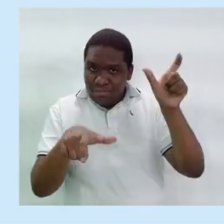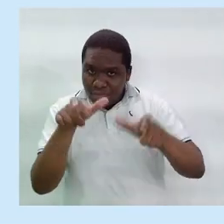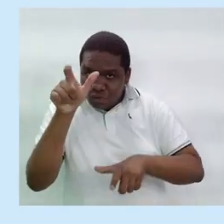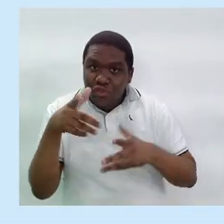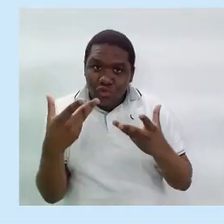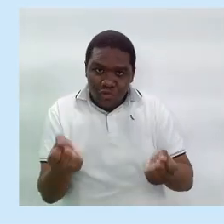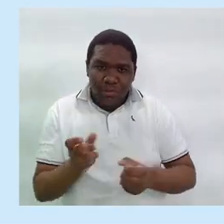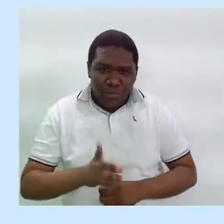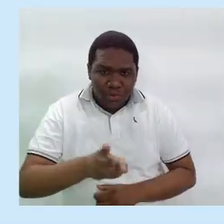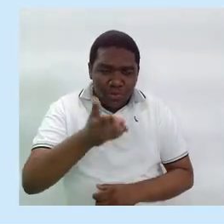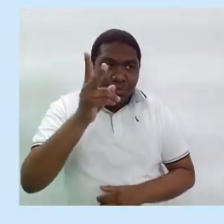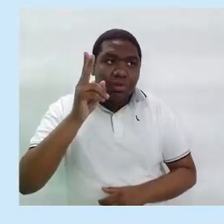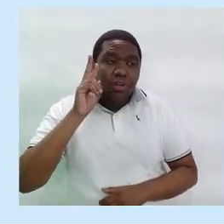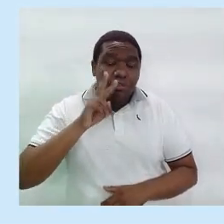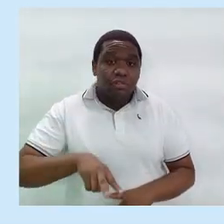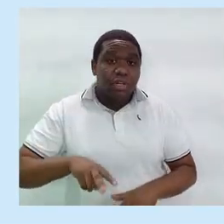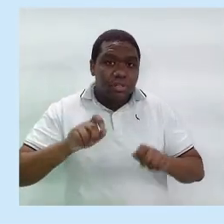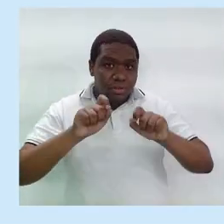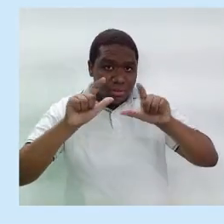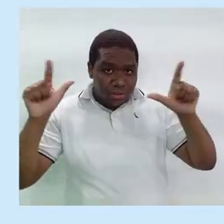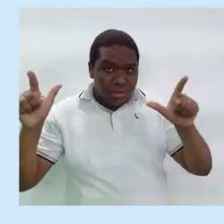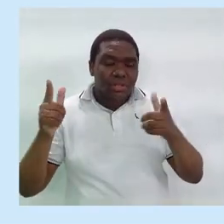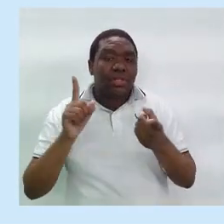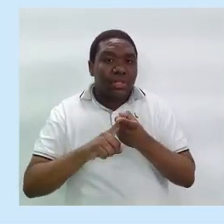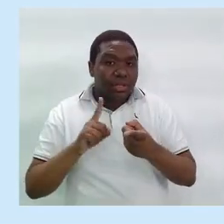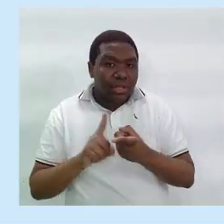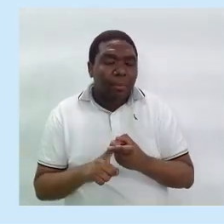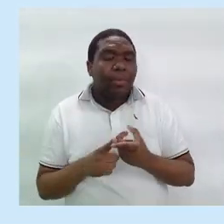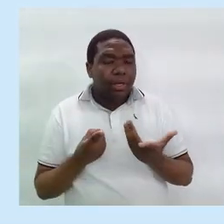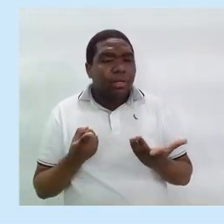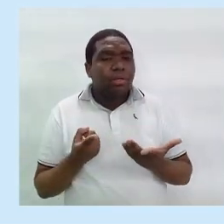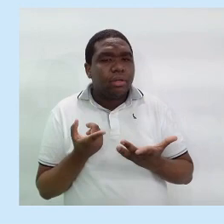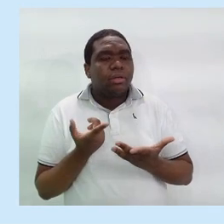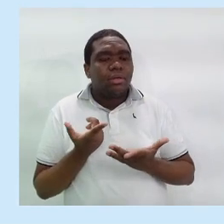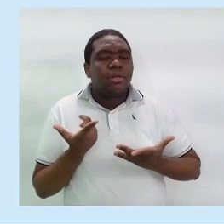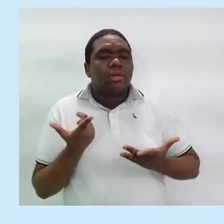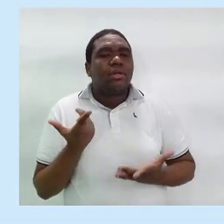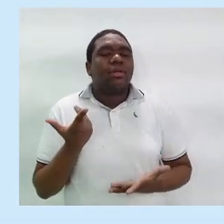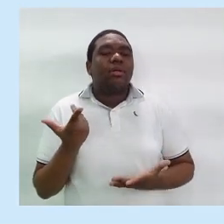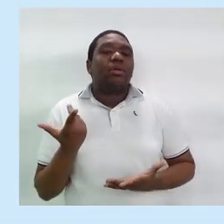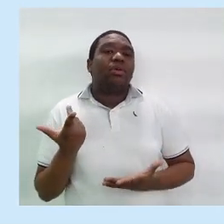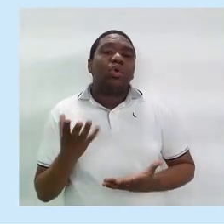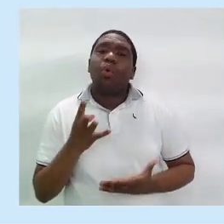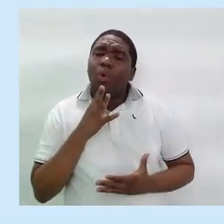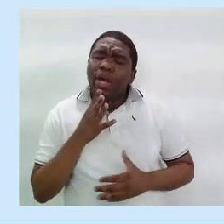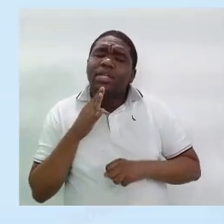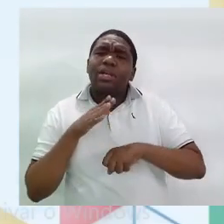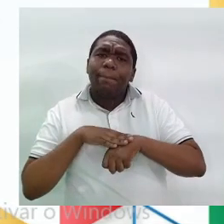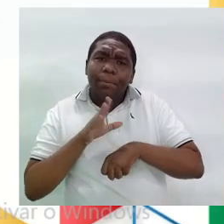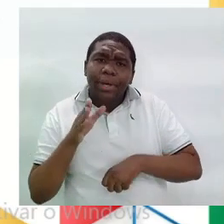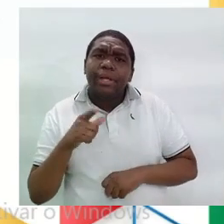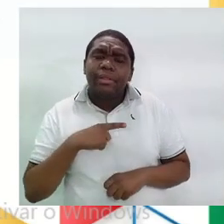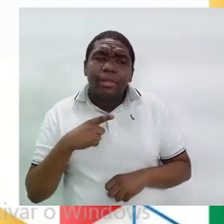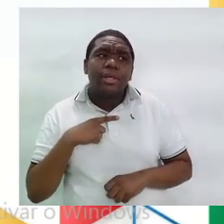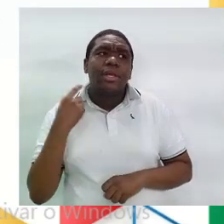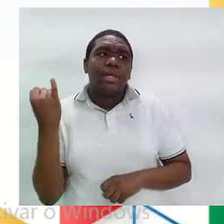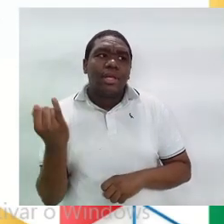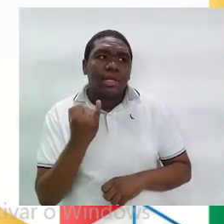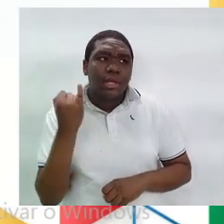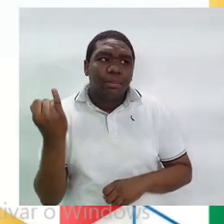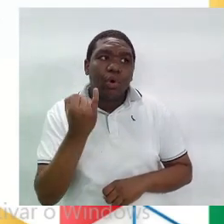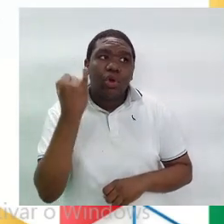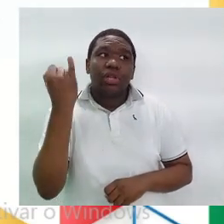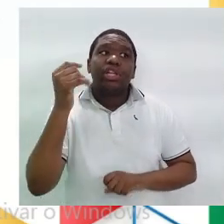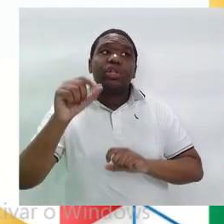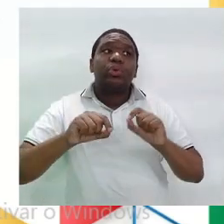Vamos adiante, na tela trago ainda a seguinte questão. Conhecendo um pouco mais, nós temos, o importante é que